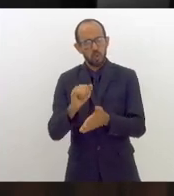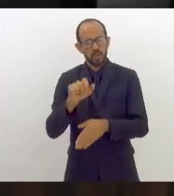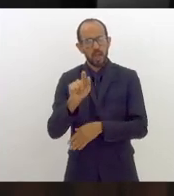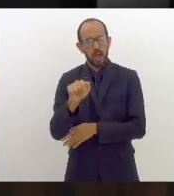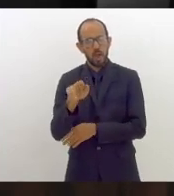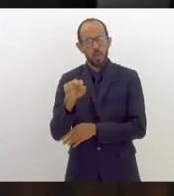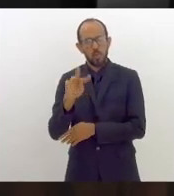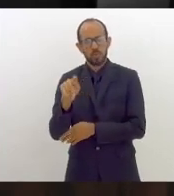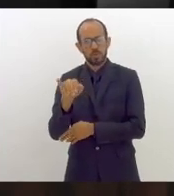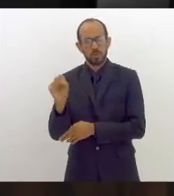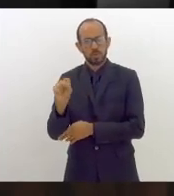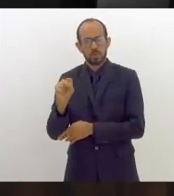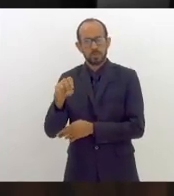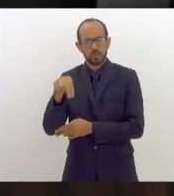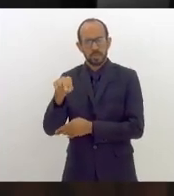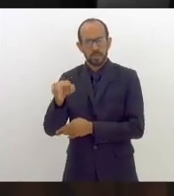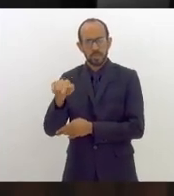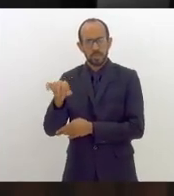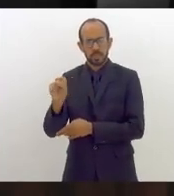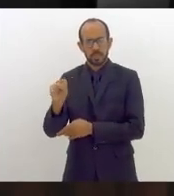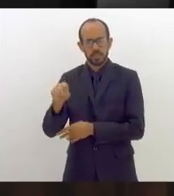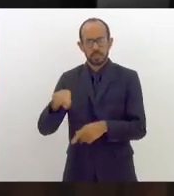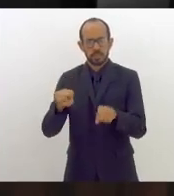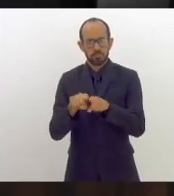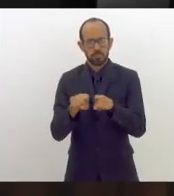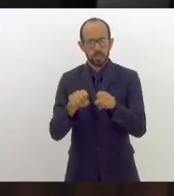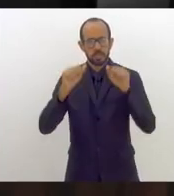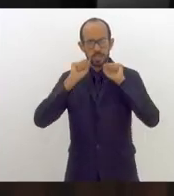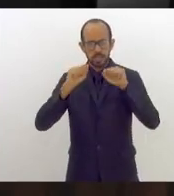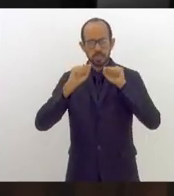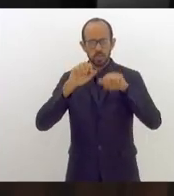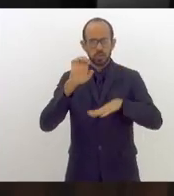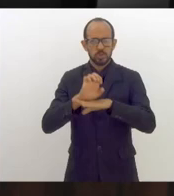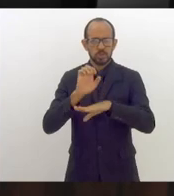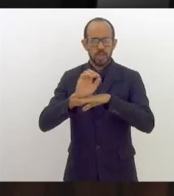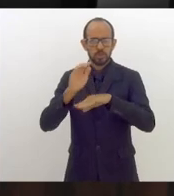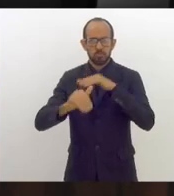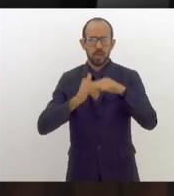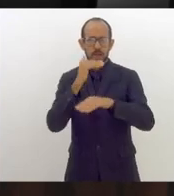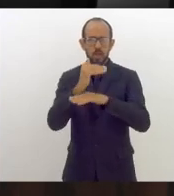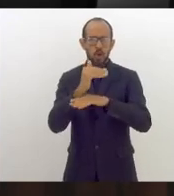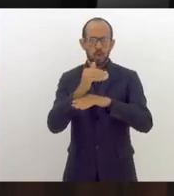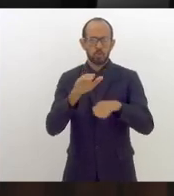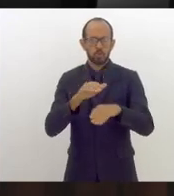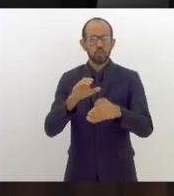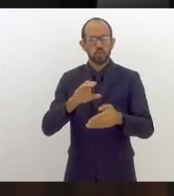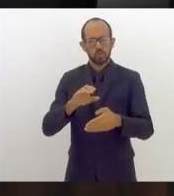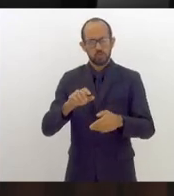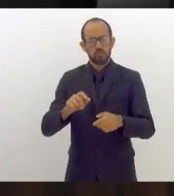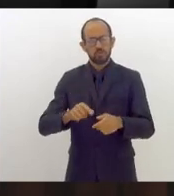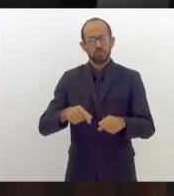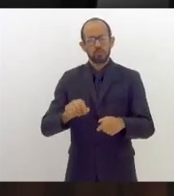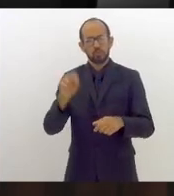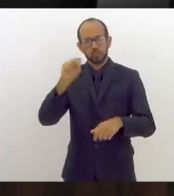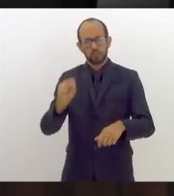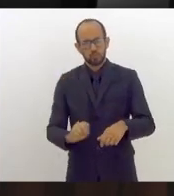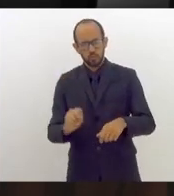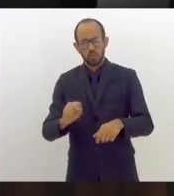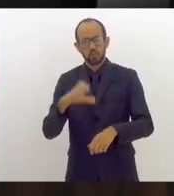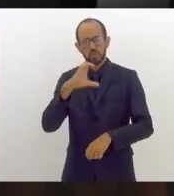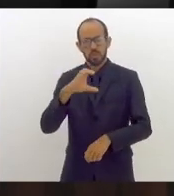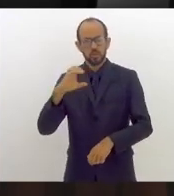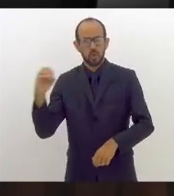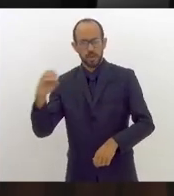Negras e de acessou de estado maior de grandes unidades e grandes comandos na regiões do Sul centro-oeste e